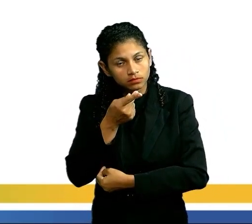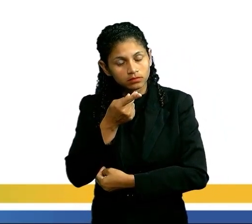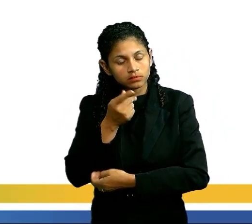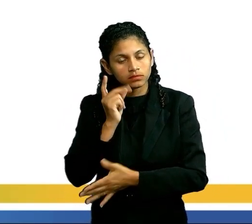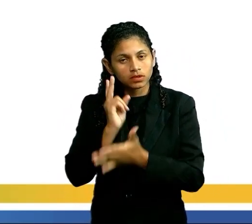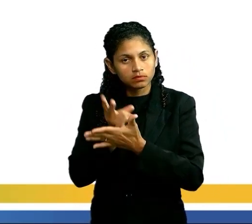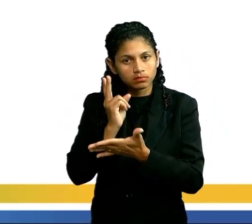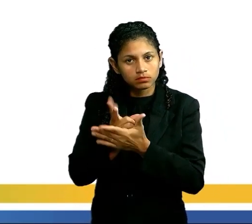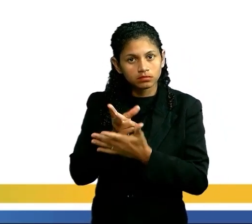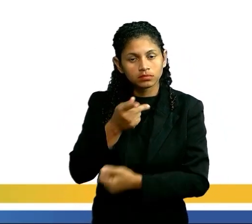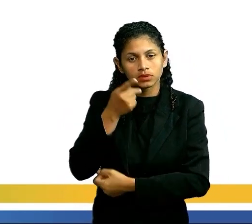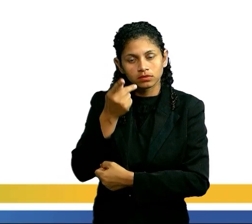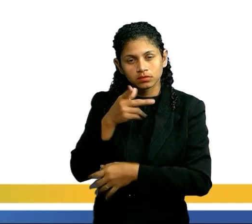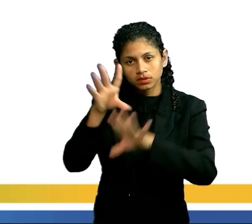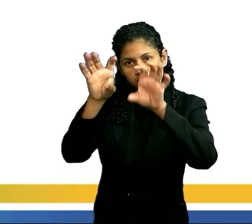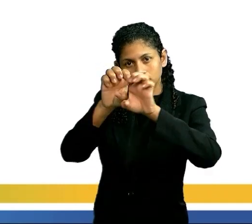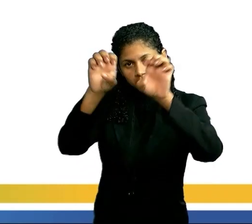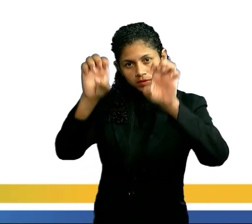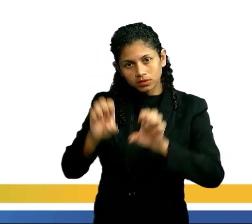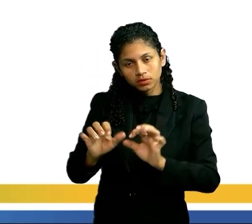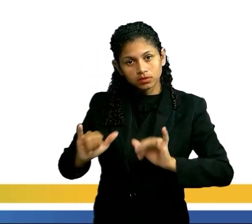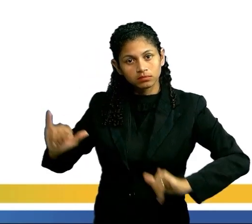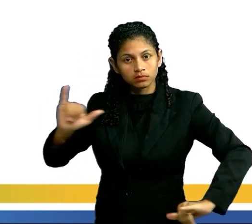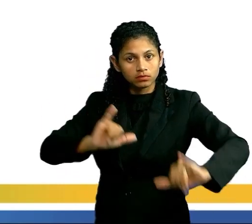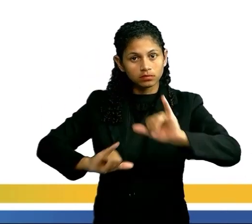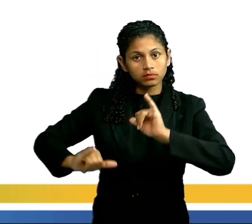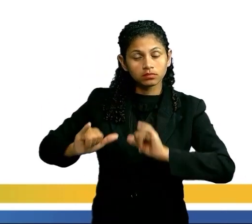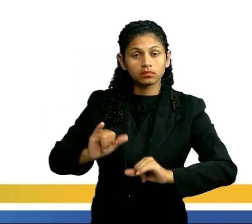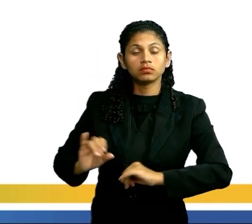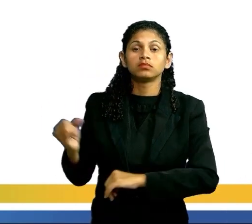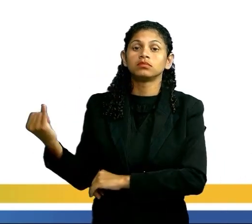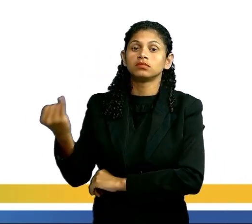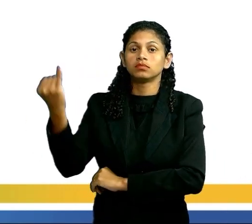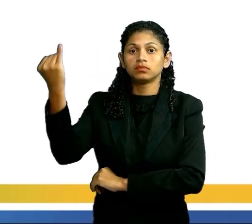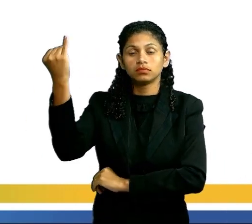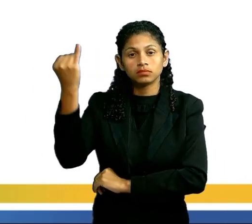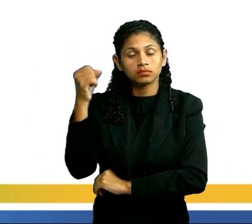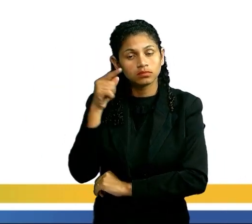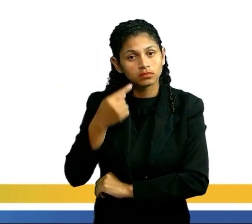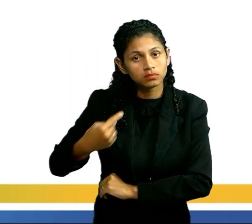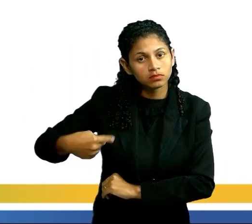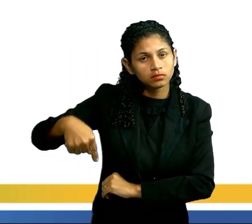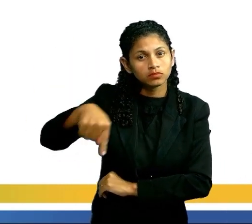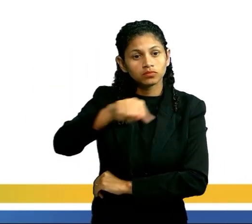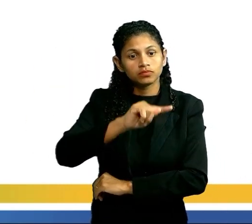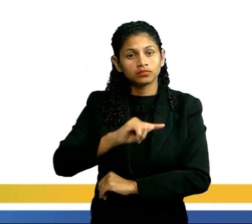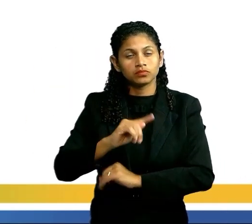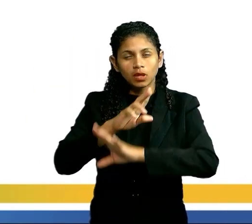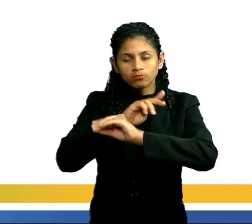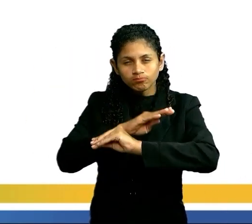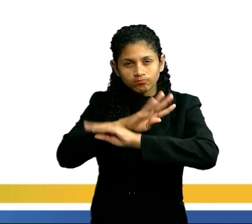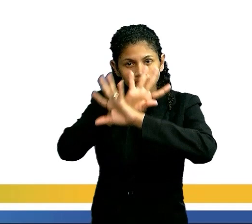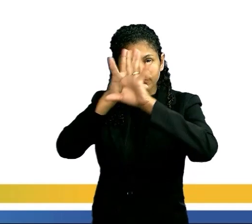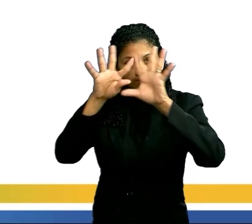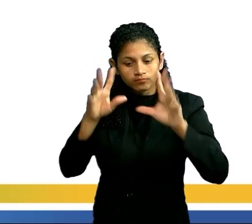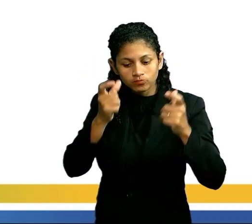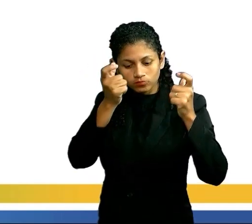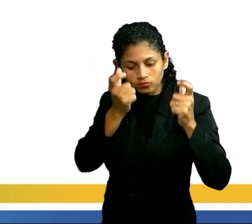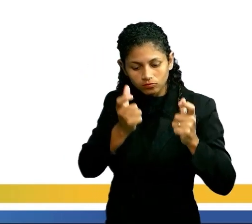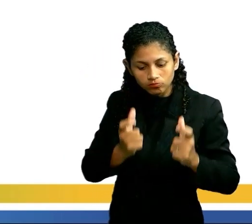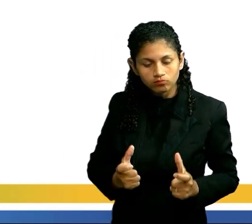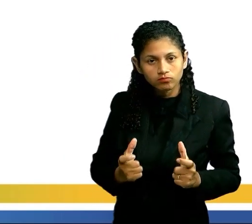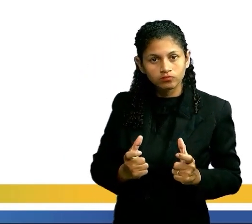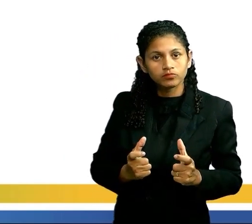tenho mencionando uma estrutura química, é interessante, pessoal, vocês explicitarem onde é que estão os átomos